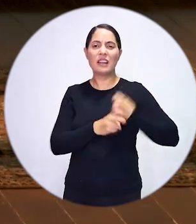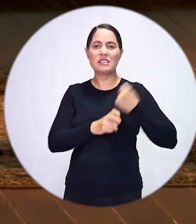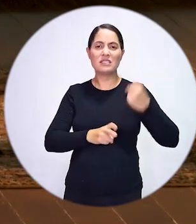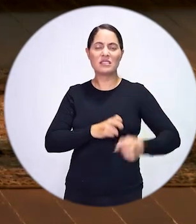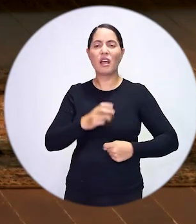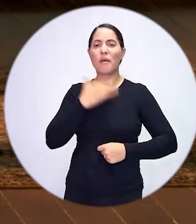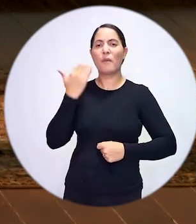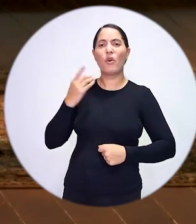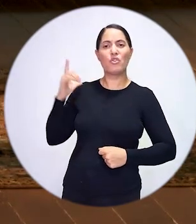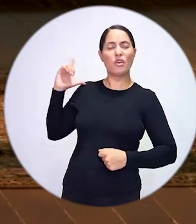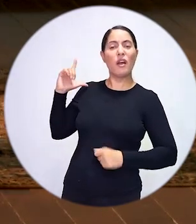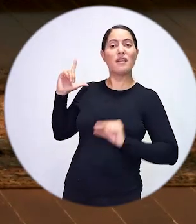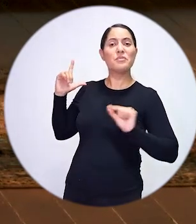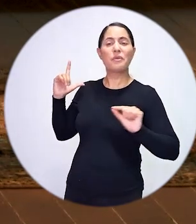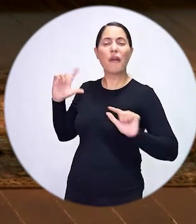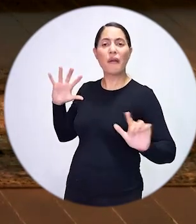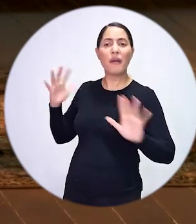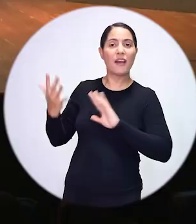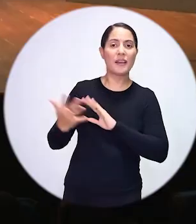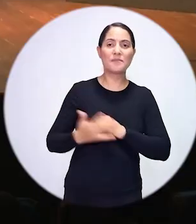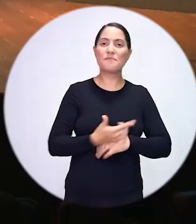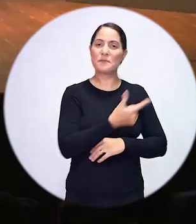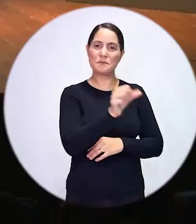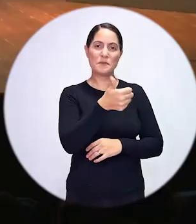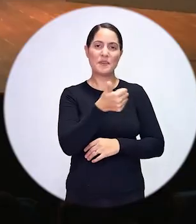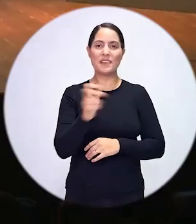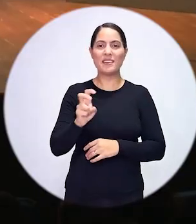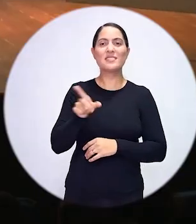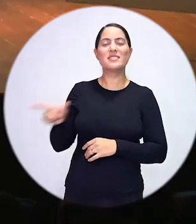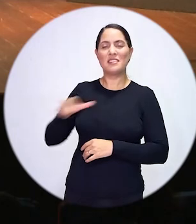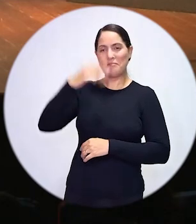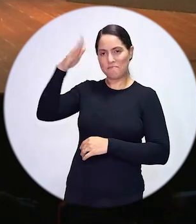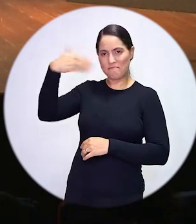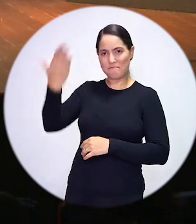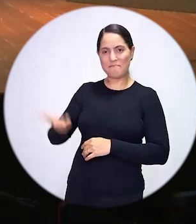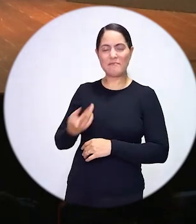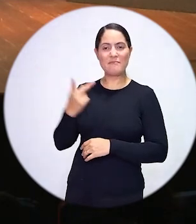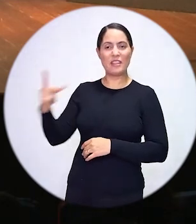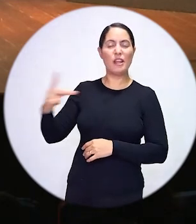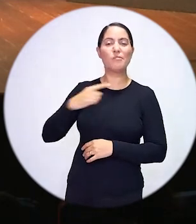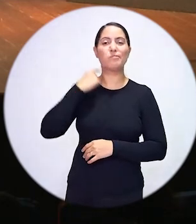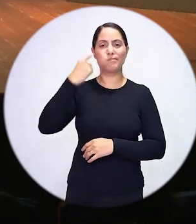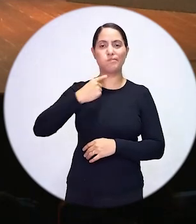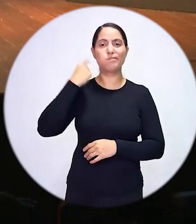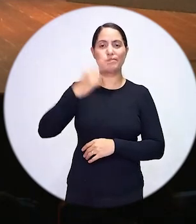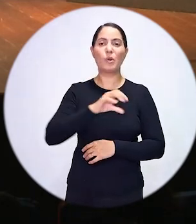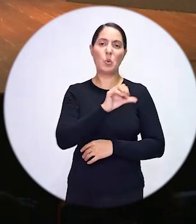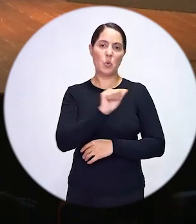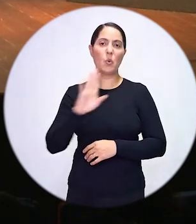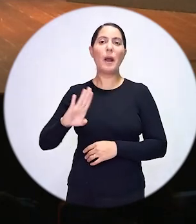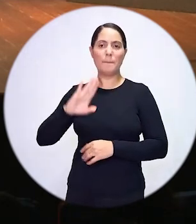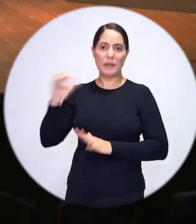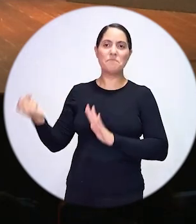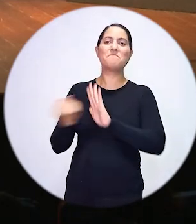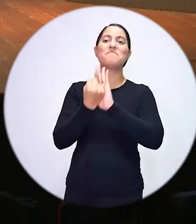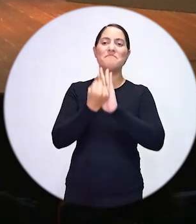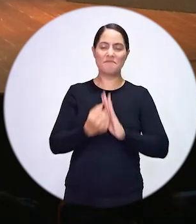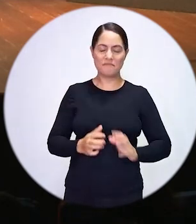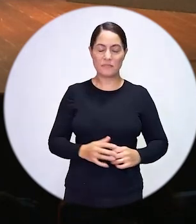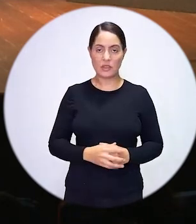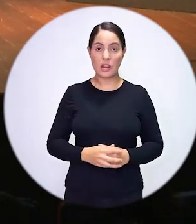morte, o abolicionista recebeu em memória o título oficial de advogado pela Ordem dos Advogados do